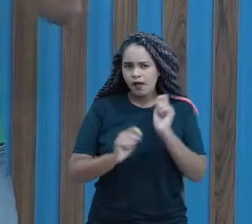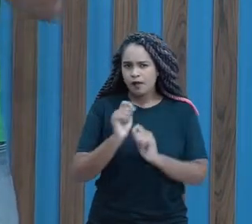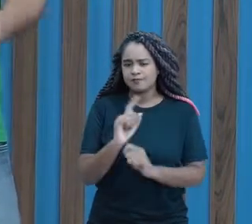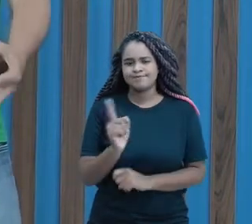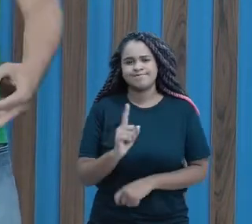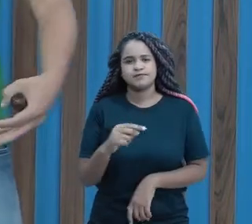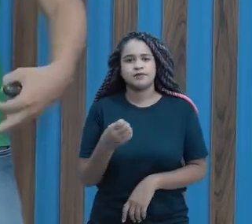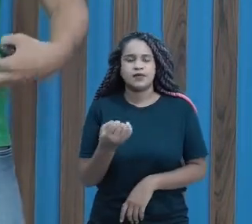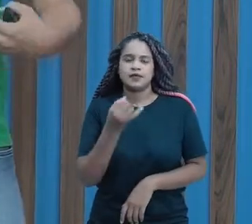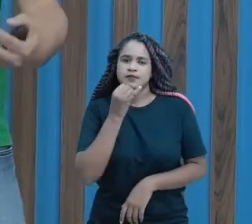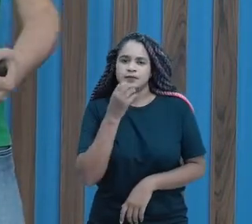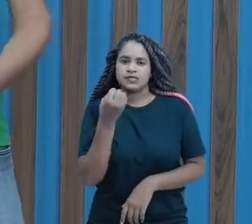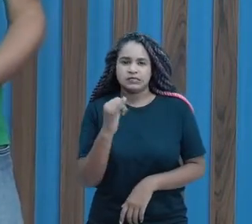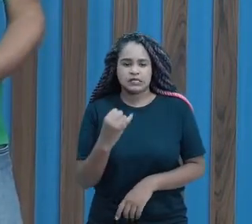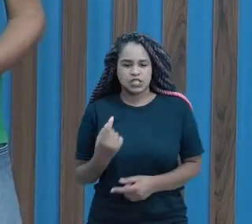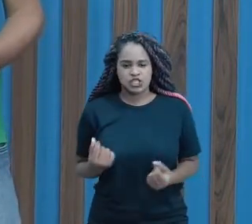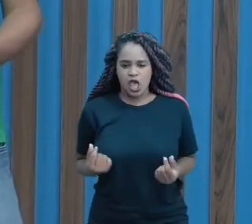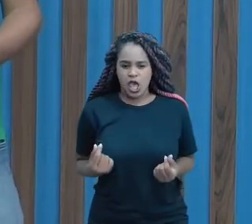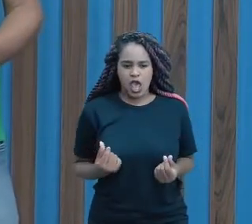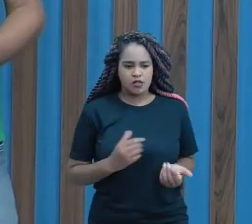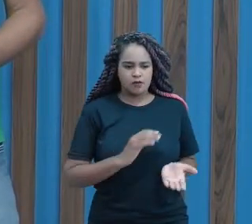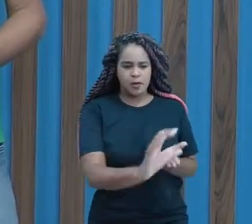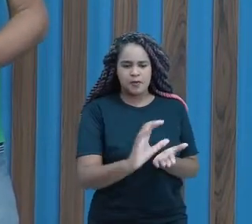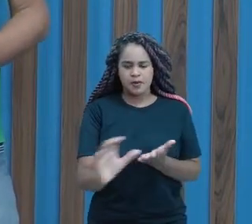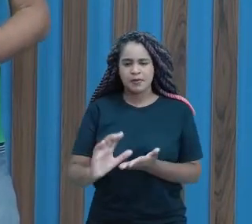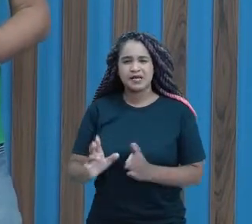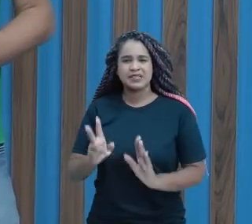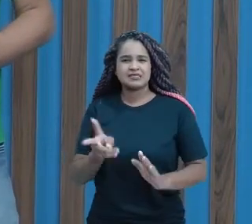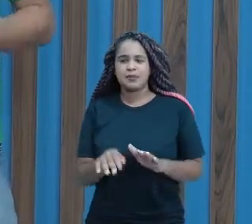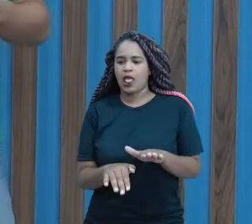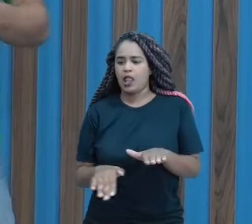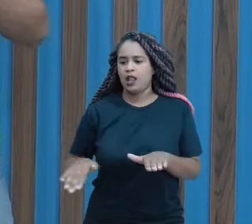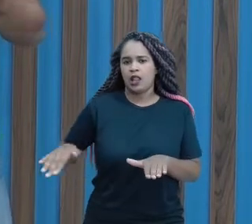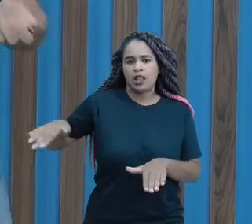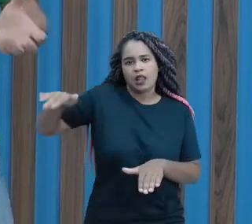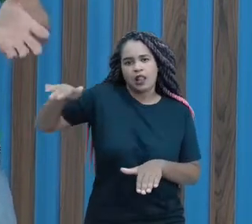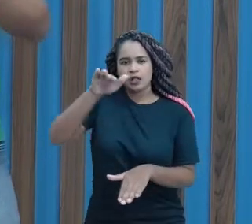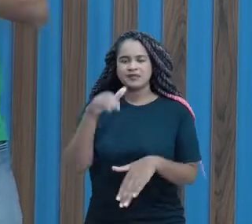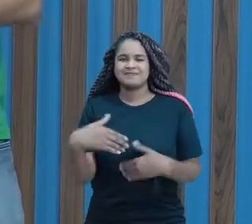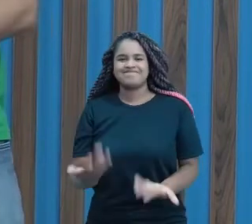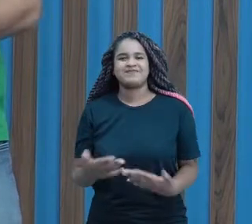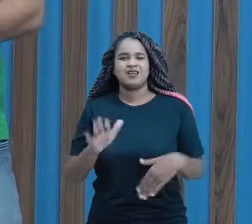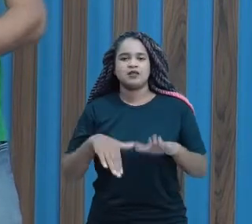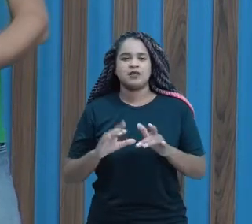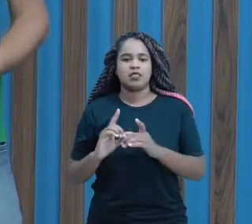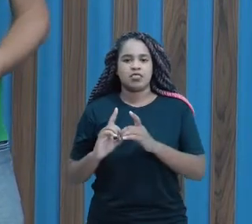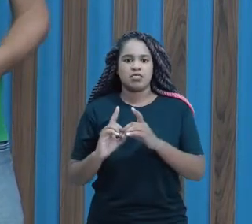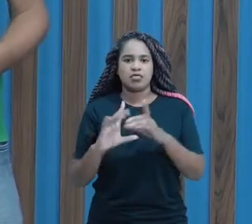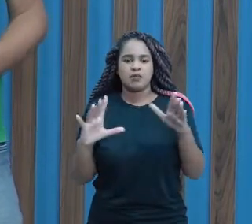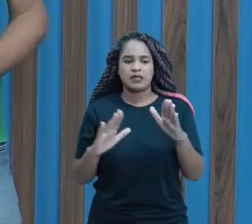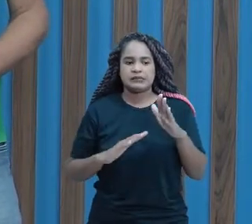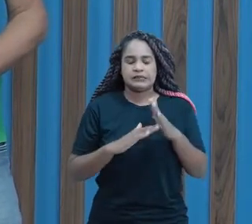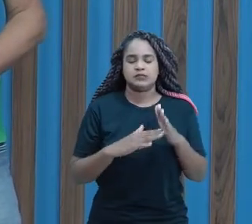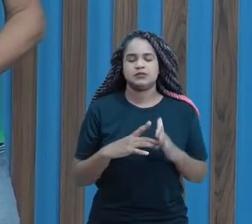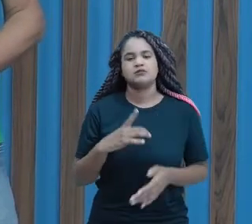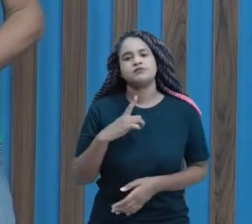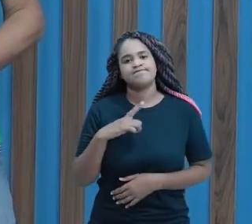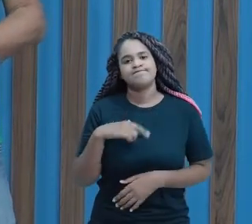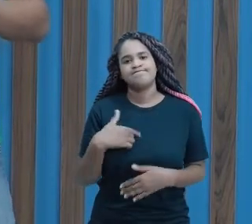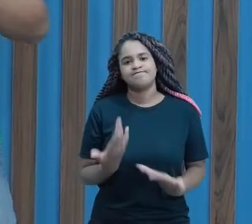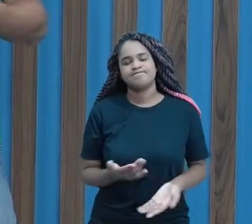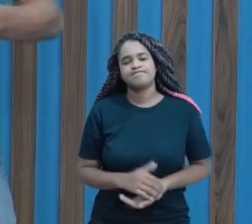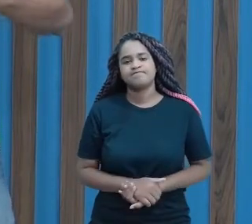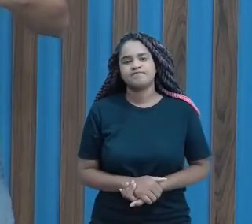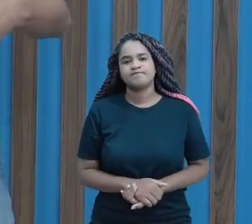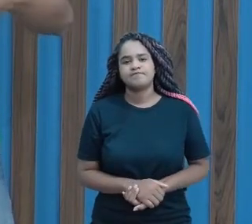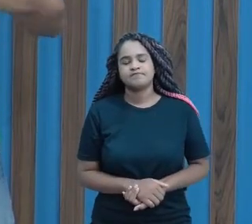joga mais dinheiro na campanha, enfim, acaba se sobressaindo. Então, isso faz com que a nossa democracia também tenha muitas limitações, tá?